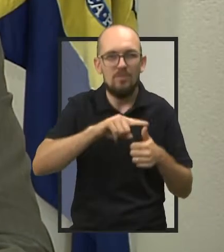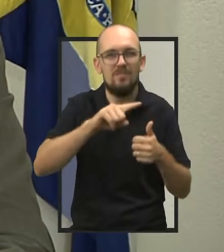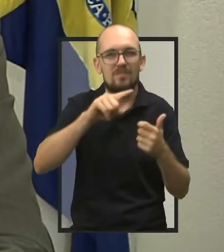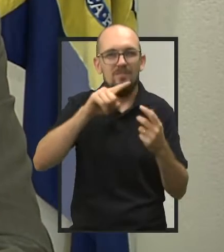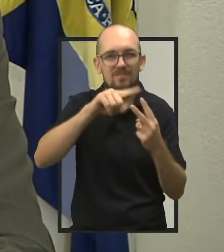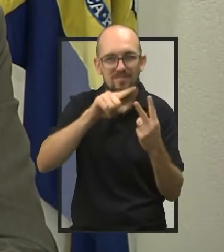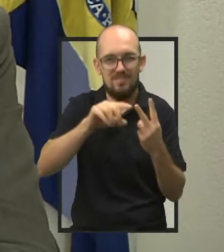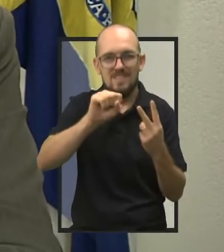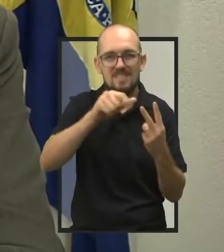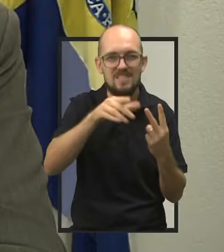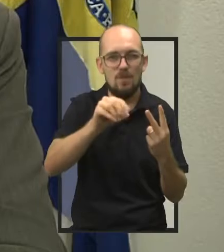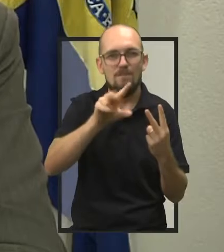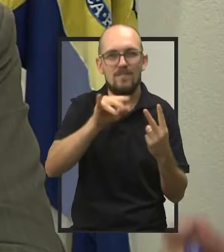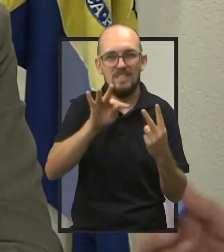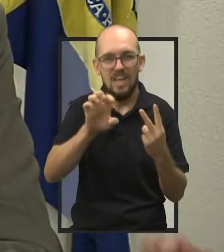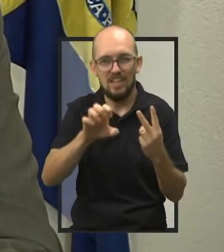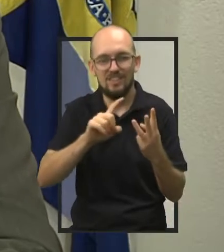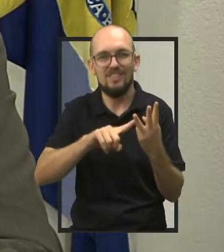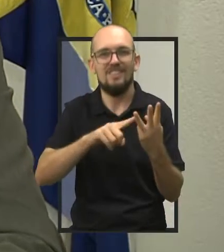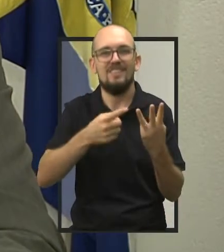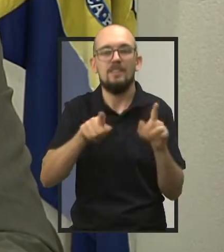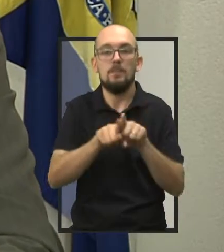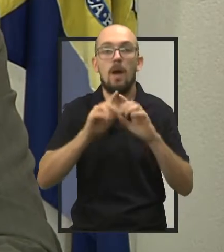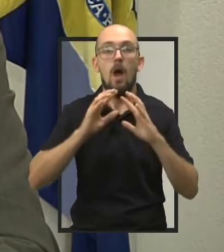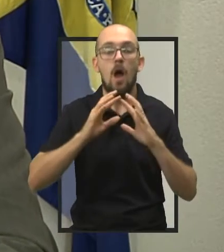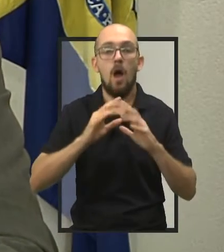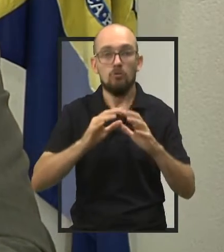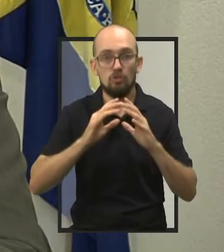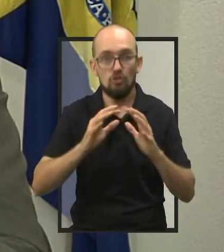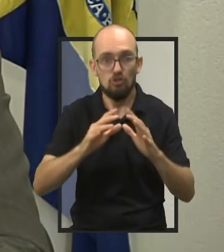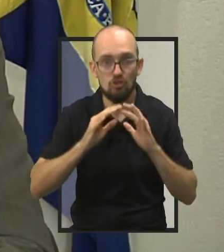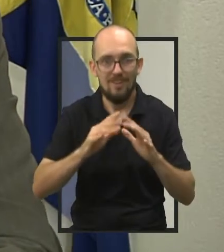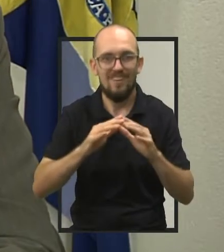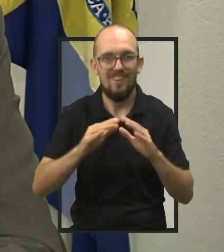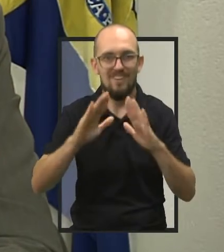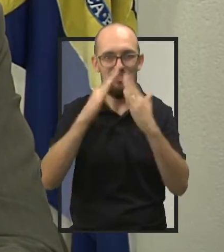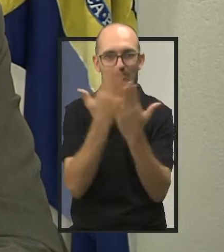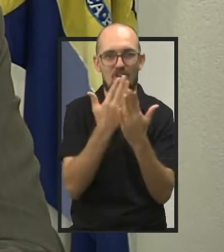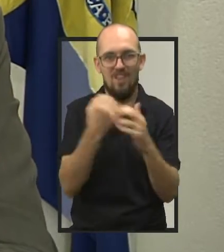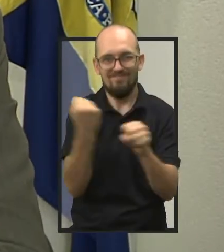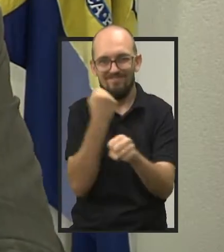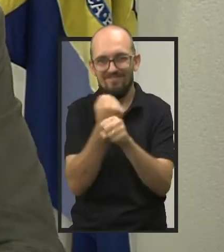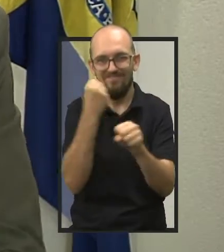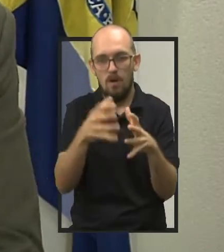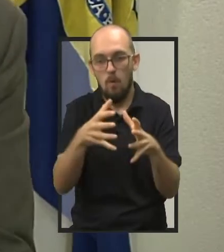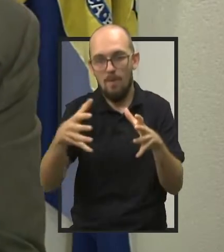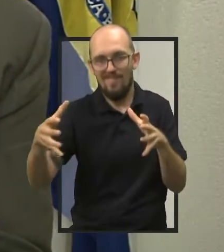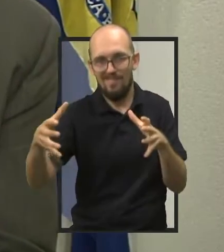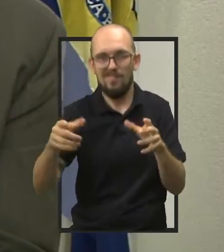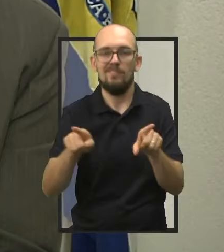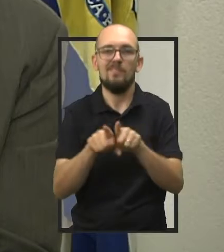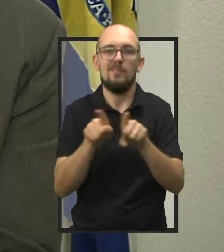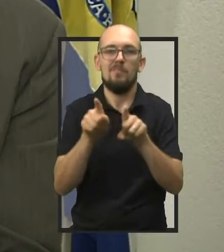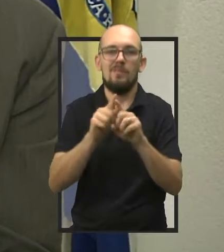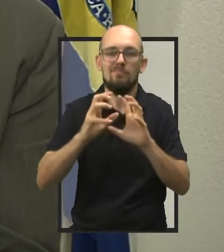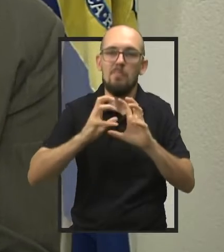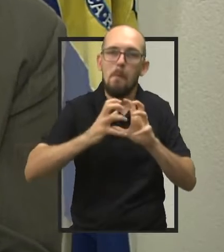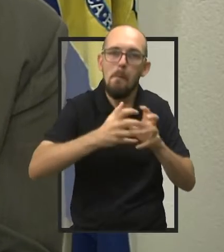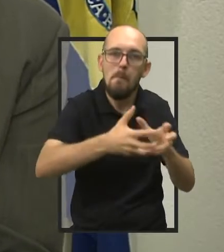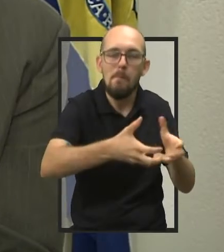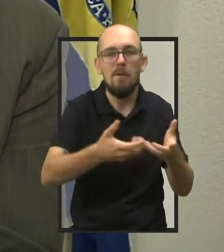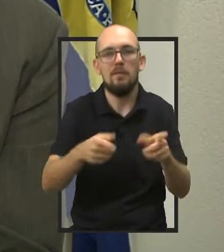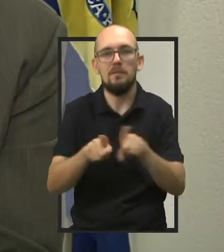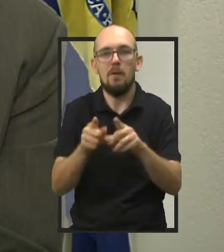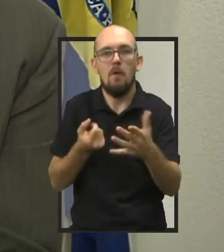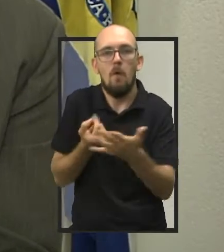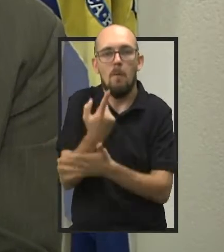agrícolas, os autistas, pedimos ampliação da escola dos autistas, ambulância para a cidade. Enfim, a